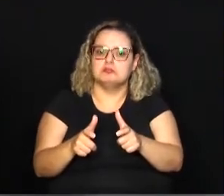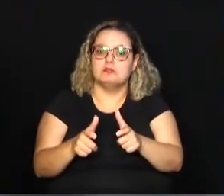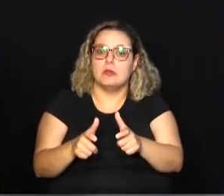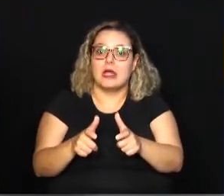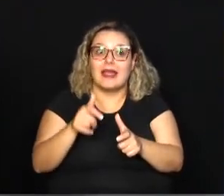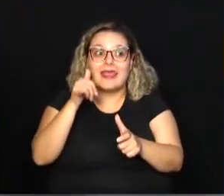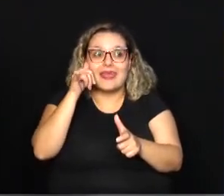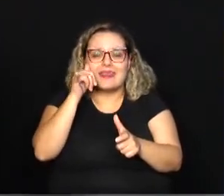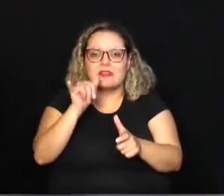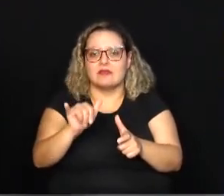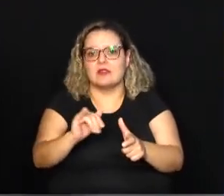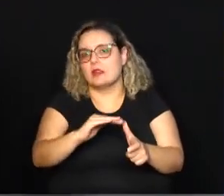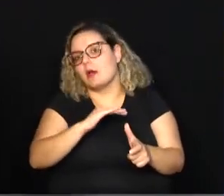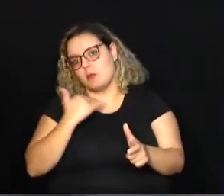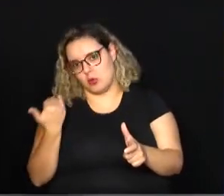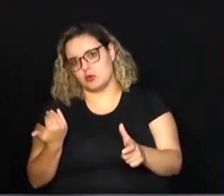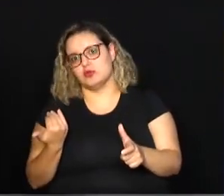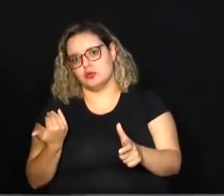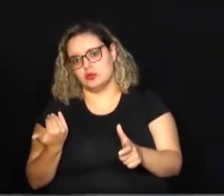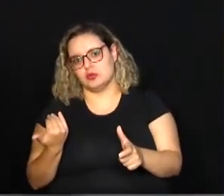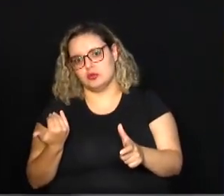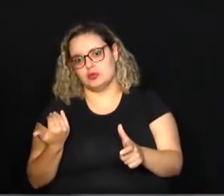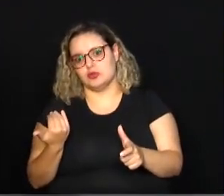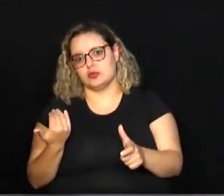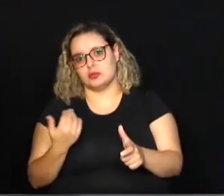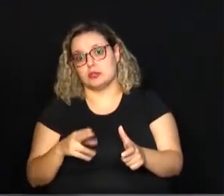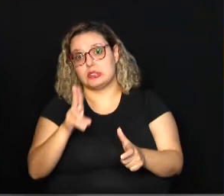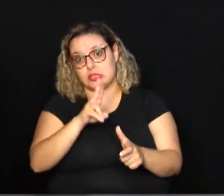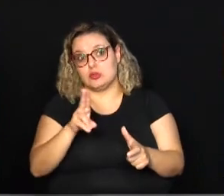de coisa grave, que consome o sistema de saúde.